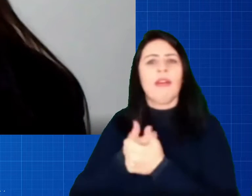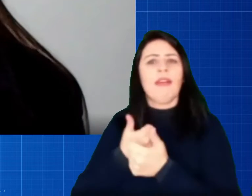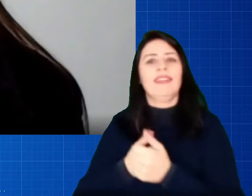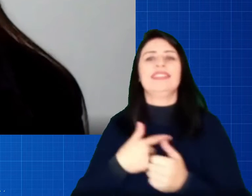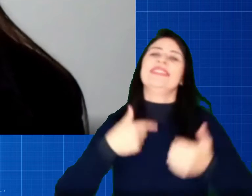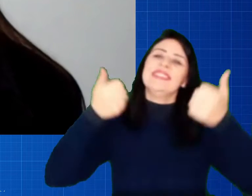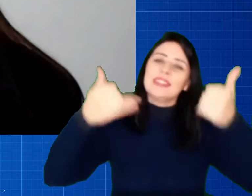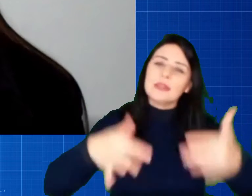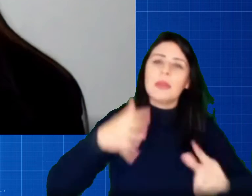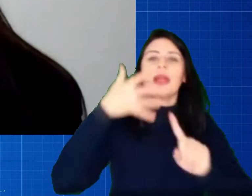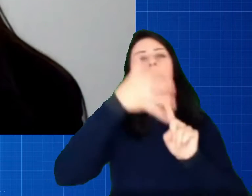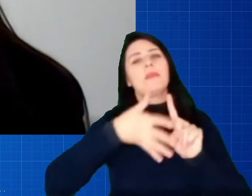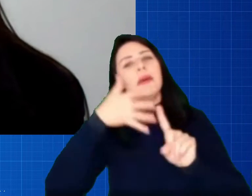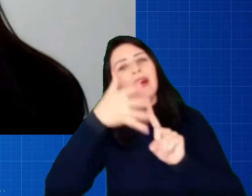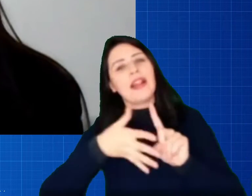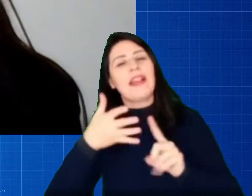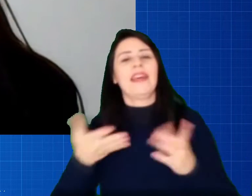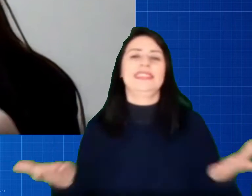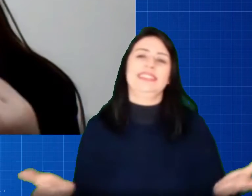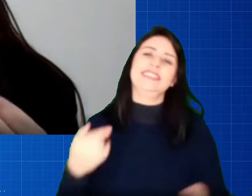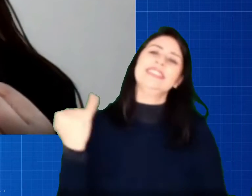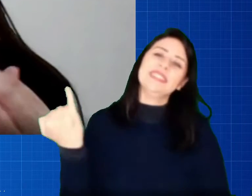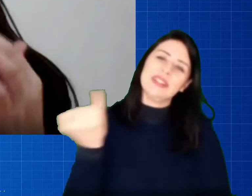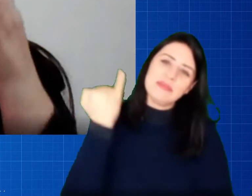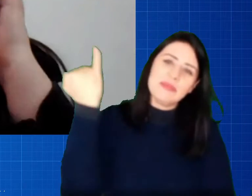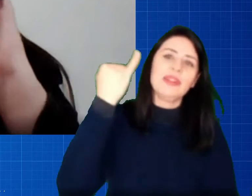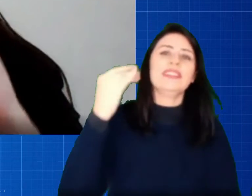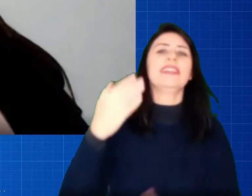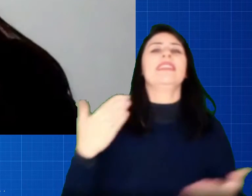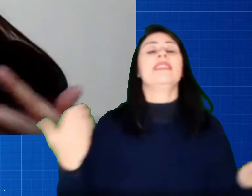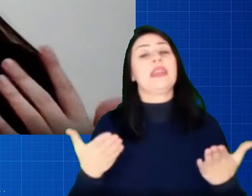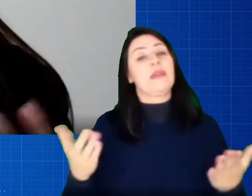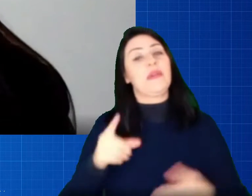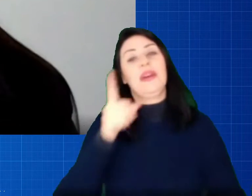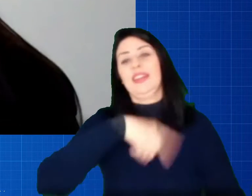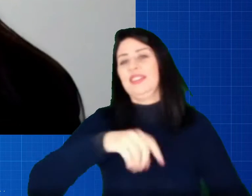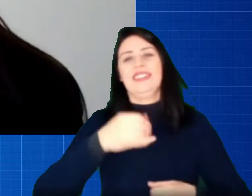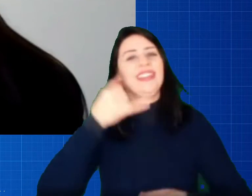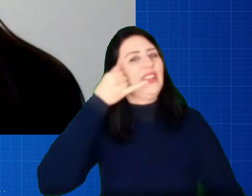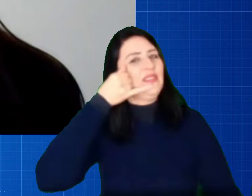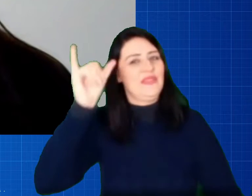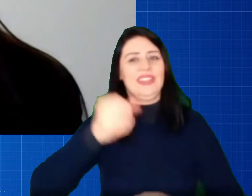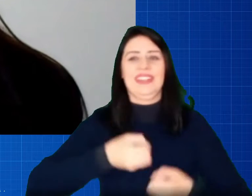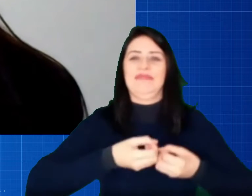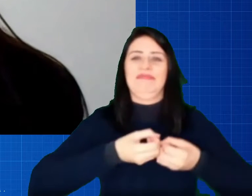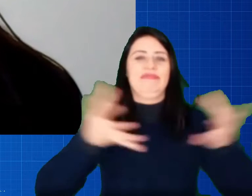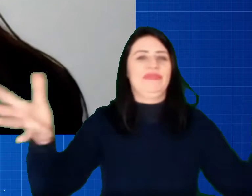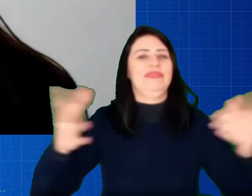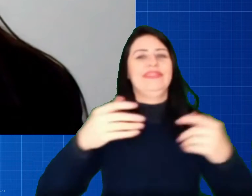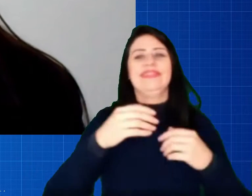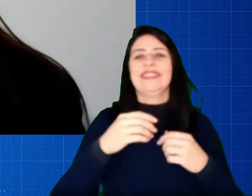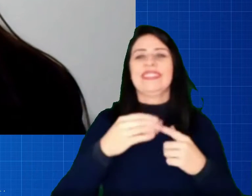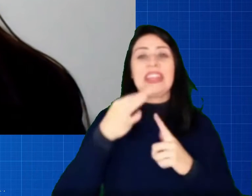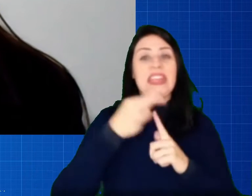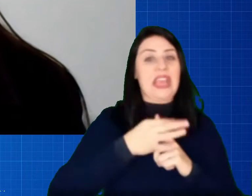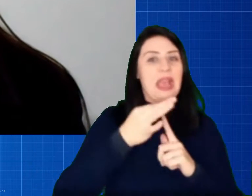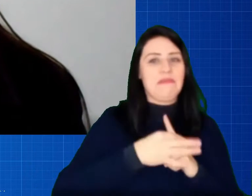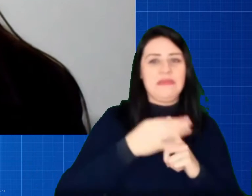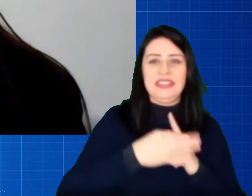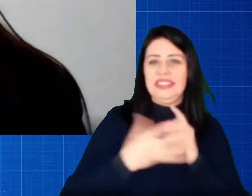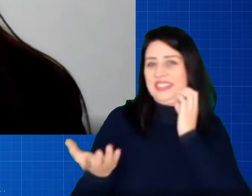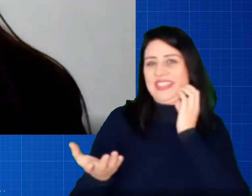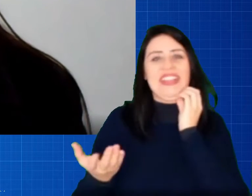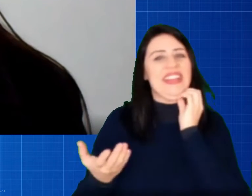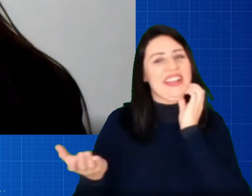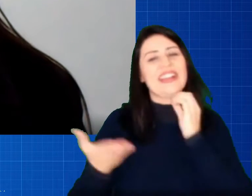como é importante isso, né? A gente não está mais distribuindo as camisinhas, até porque tem essas polêmicas com os pais, a gente entende também, né? Deve ser um